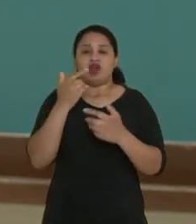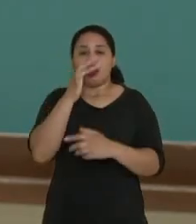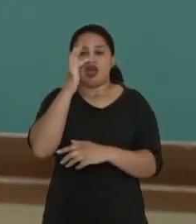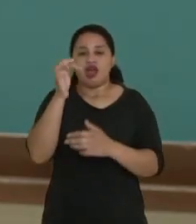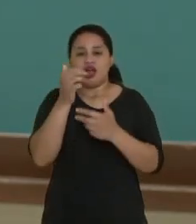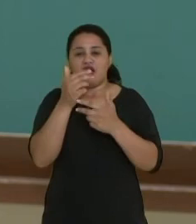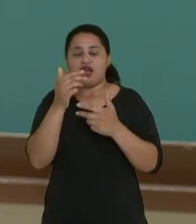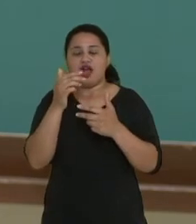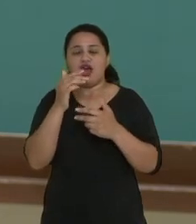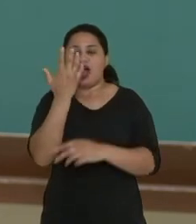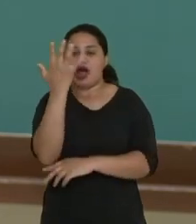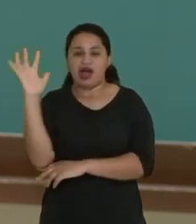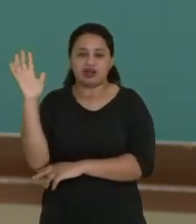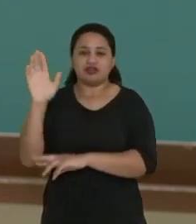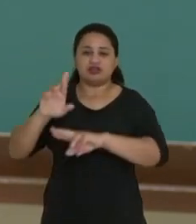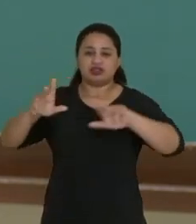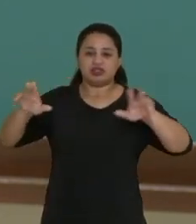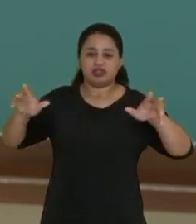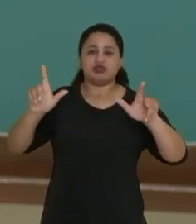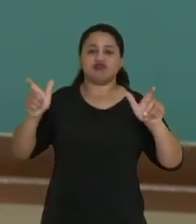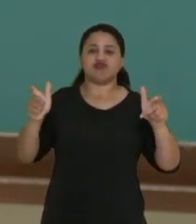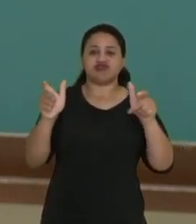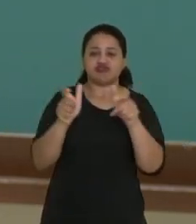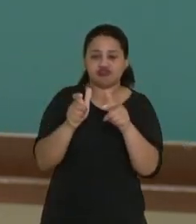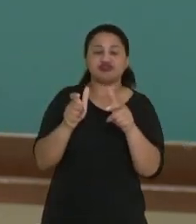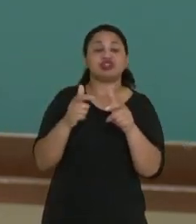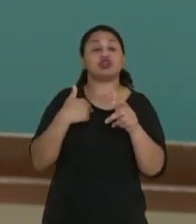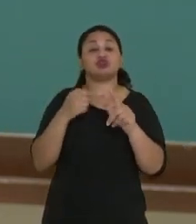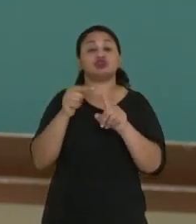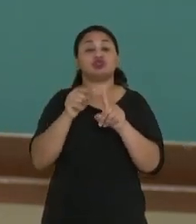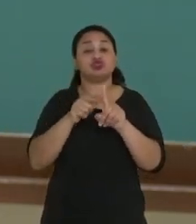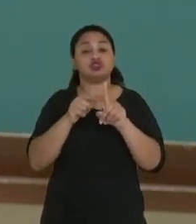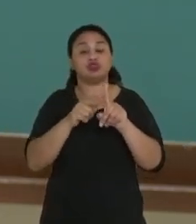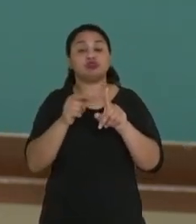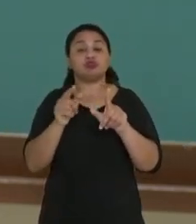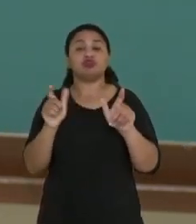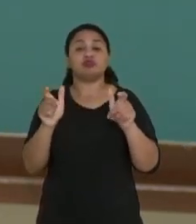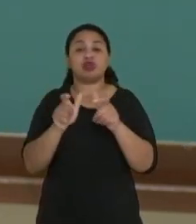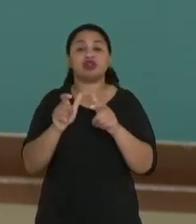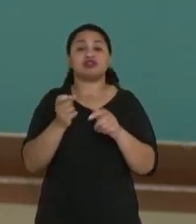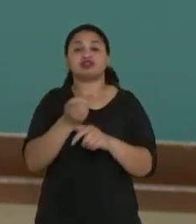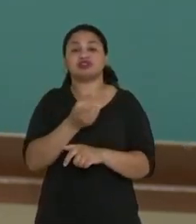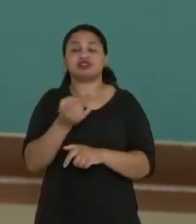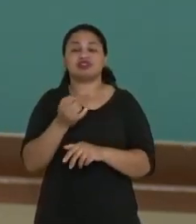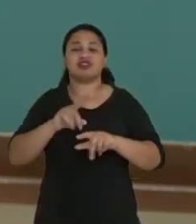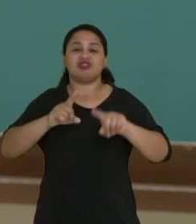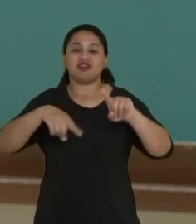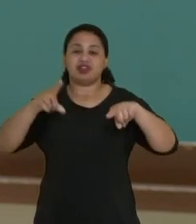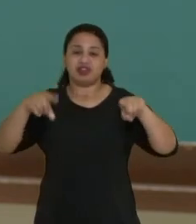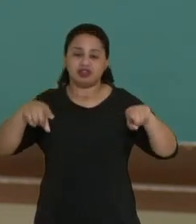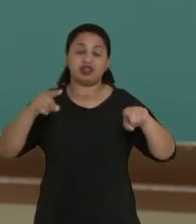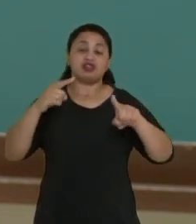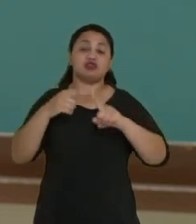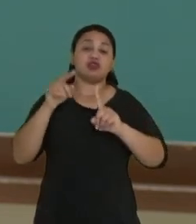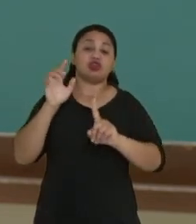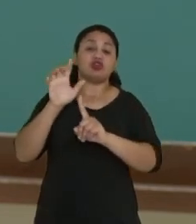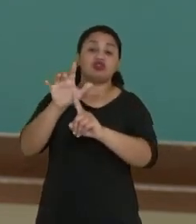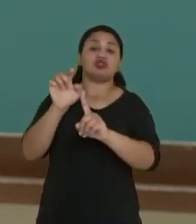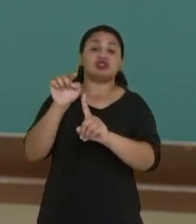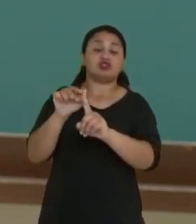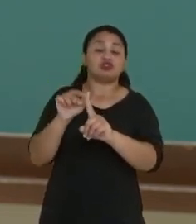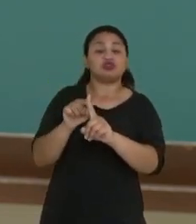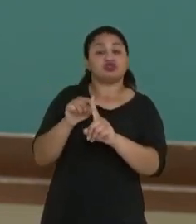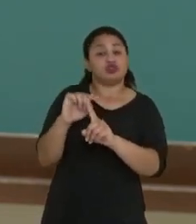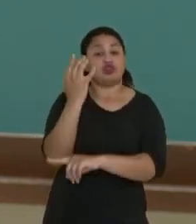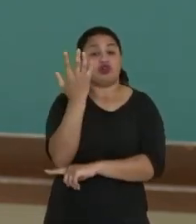tipo diferente de vegetação, porque o tipo climático vai influenciar diretamente no tipo de planta que se desenvolve naquela